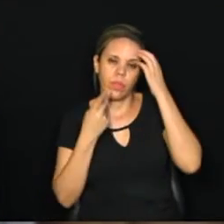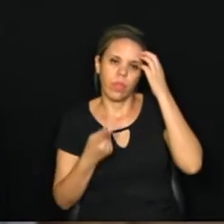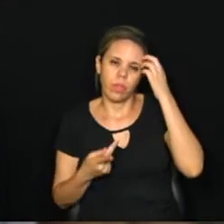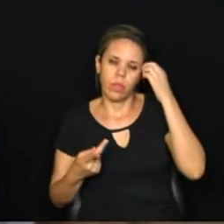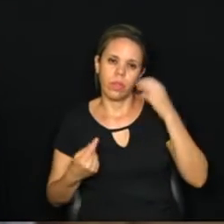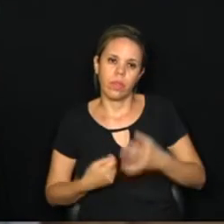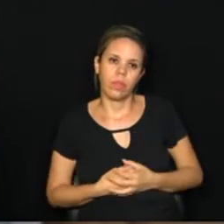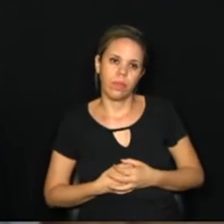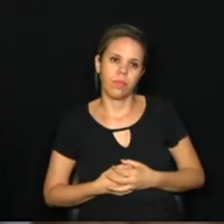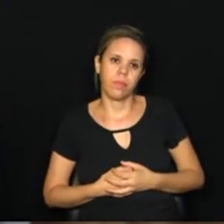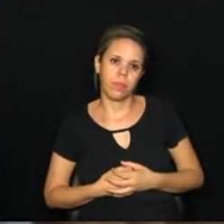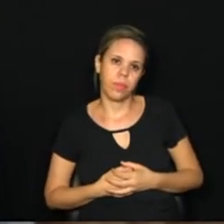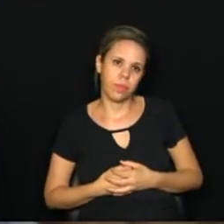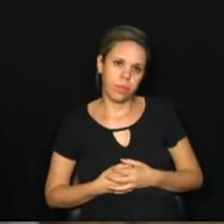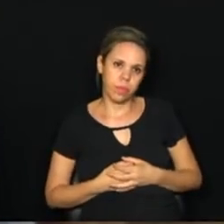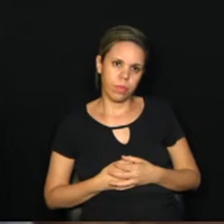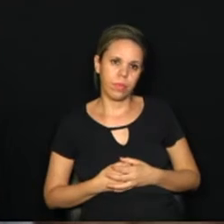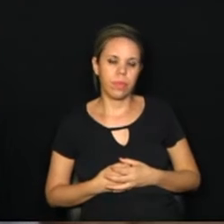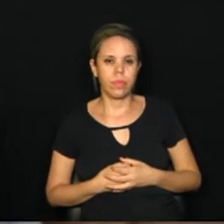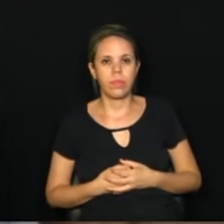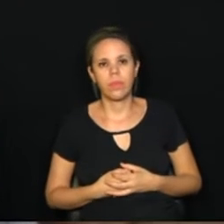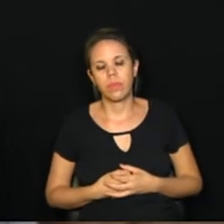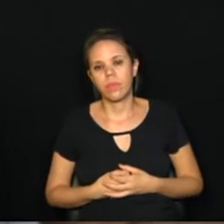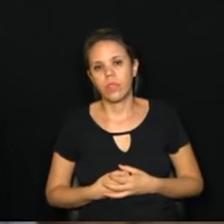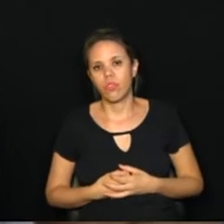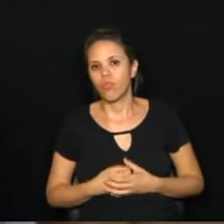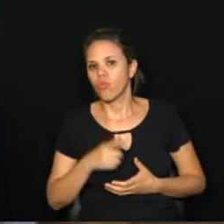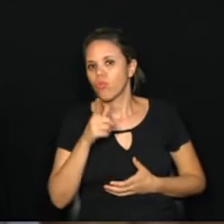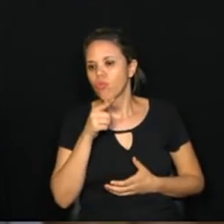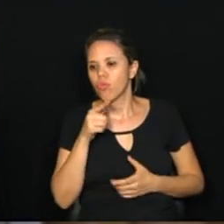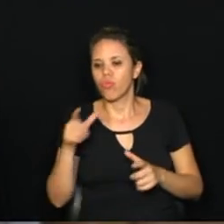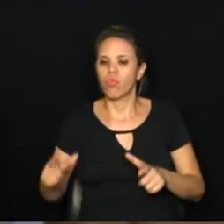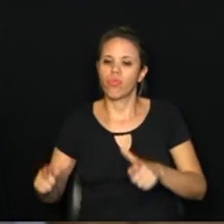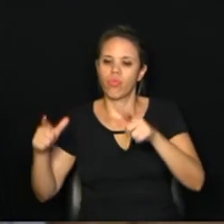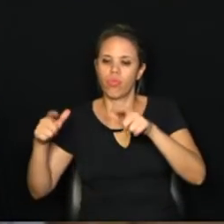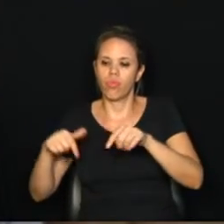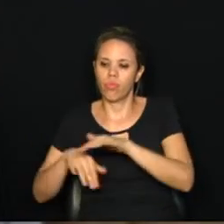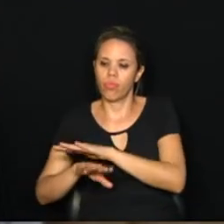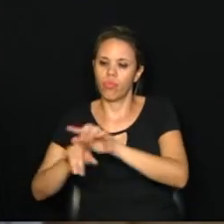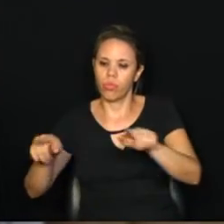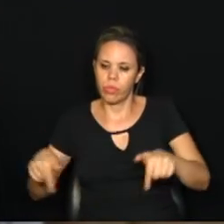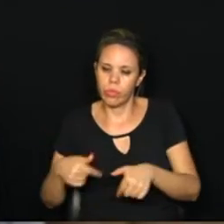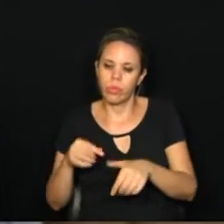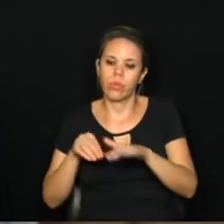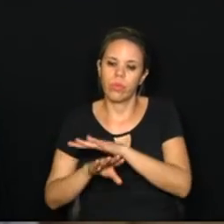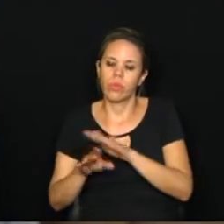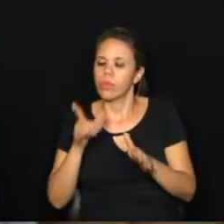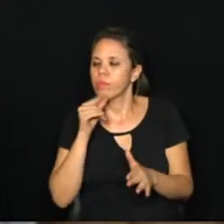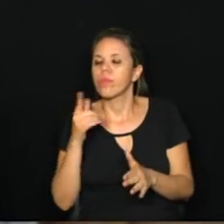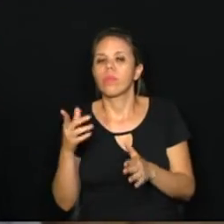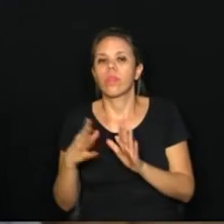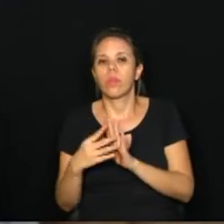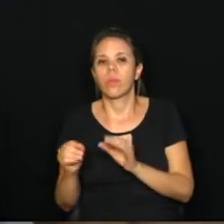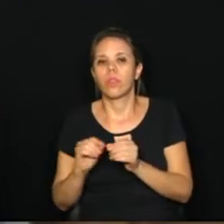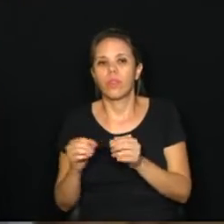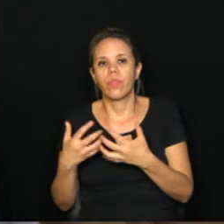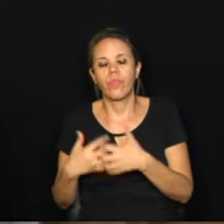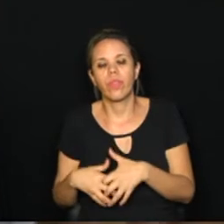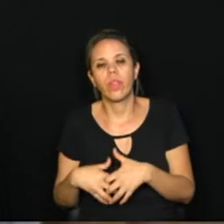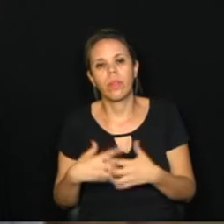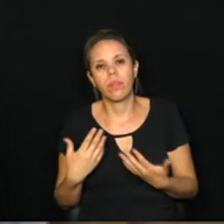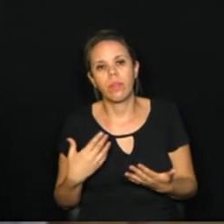falando isso porque a questão dos reservatórios, e esse tem sido o modelo que tem sido adotado, mas tem sido feito